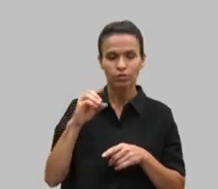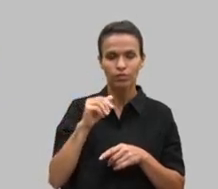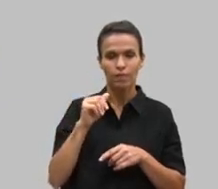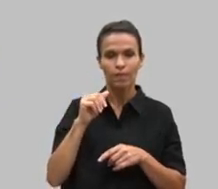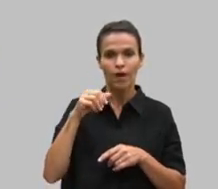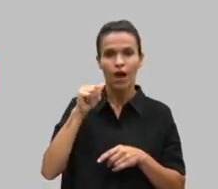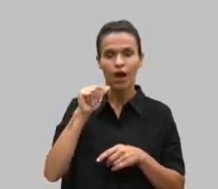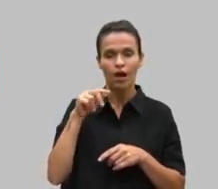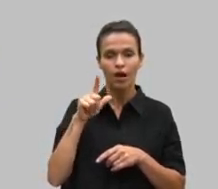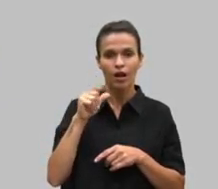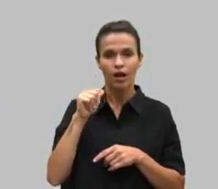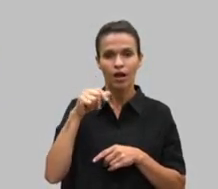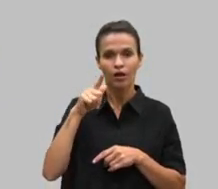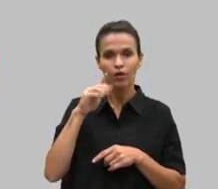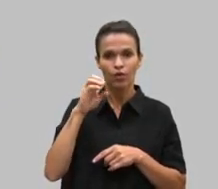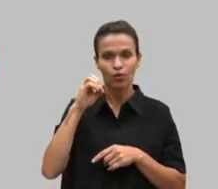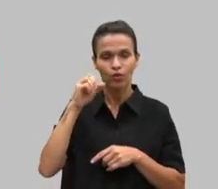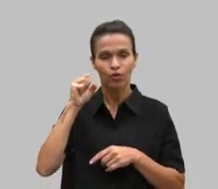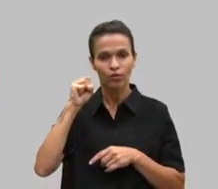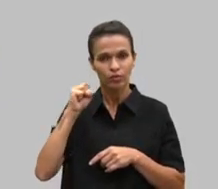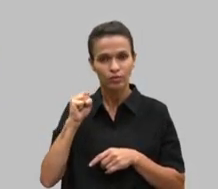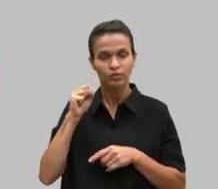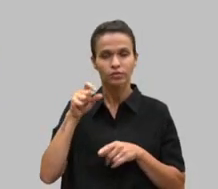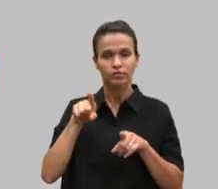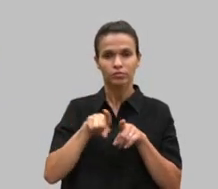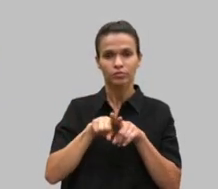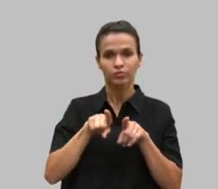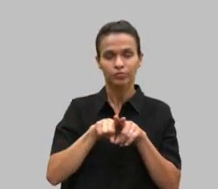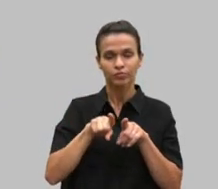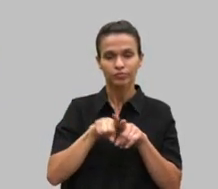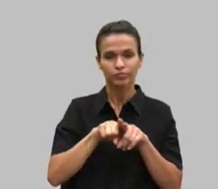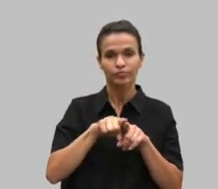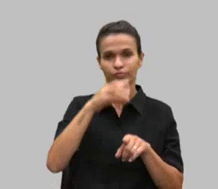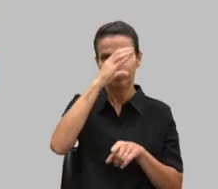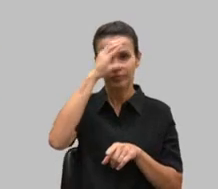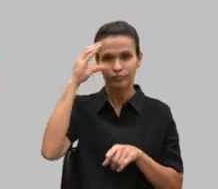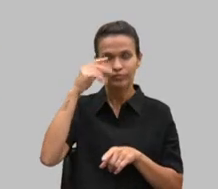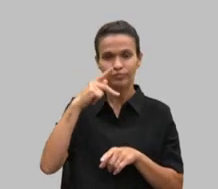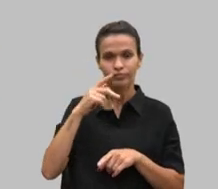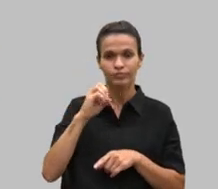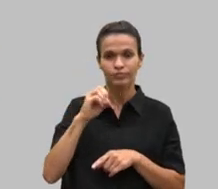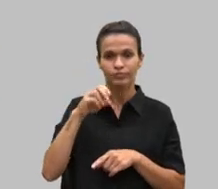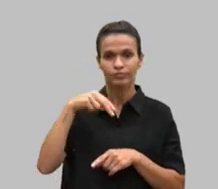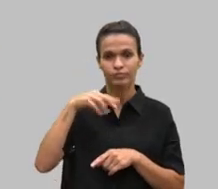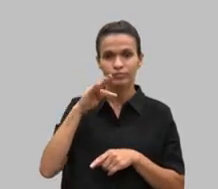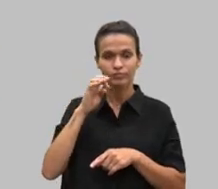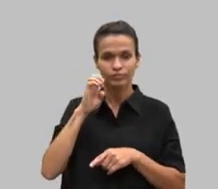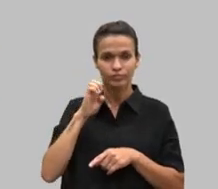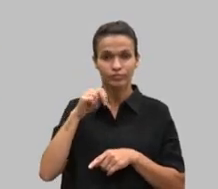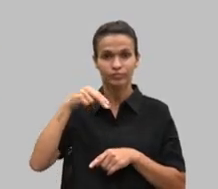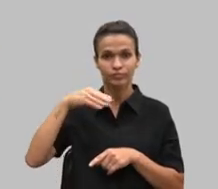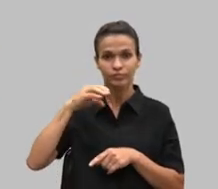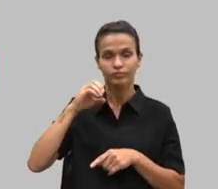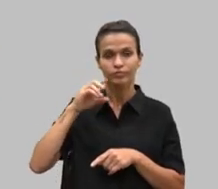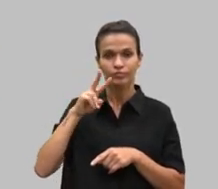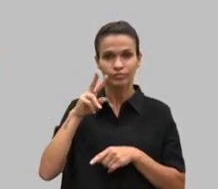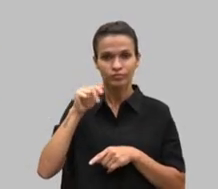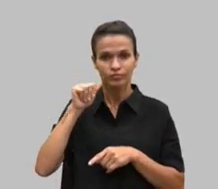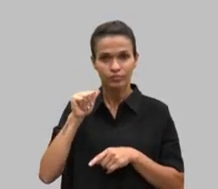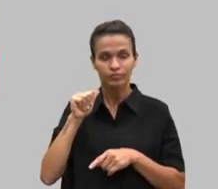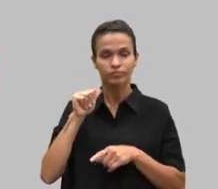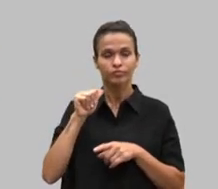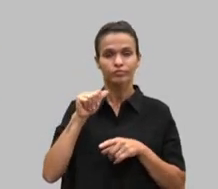municipal de Montes Claros Polo válido Piranga coordenado pela câmara municipal de Ponte Nova Polo Vertentes coordenada pela